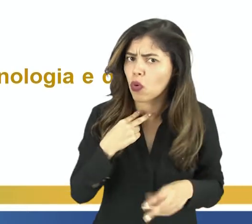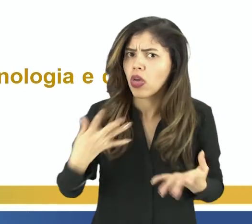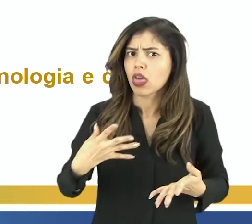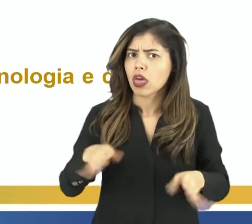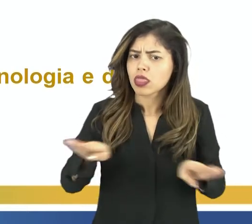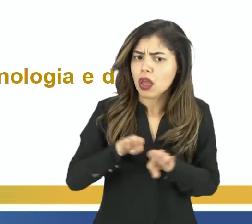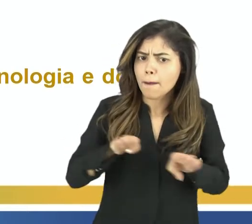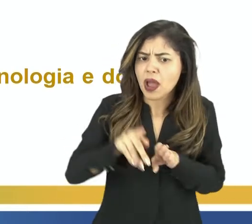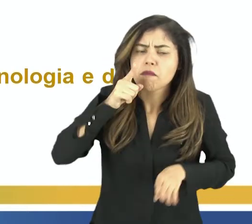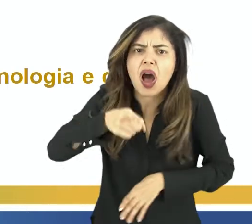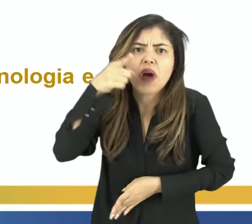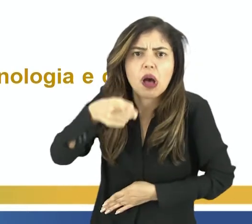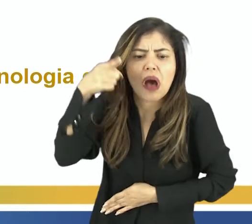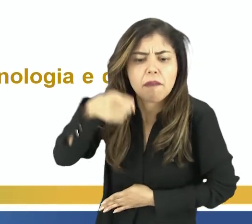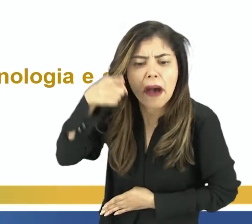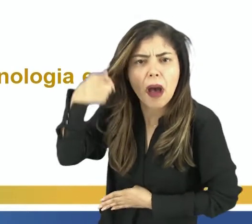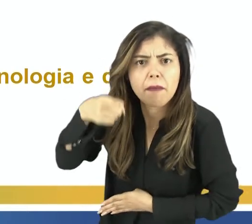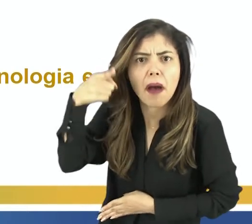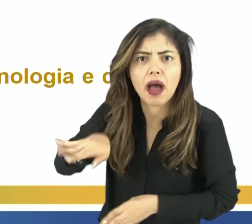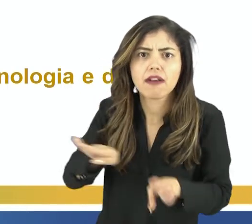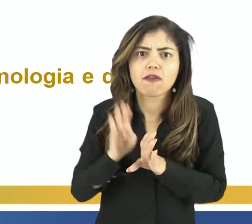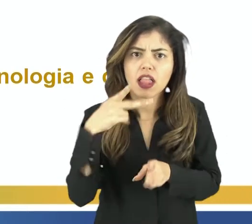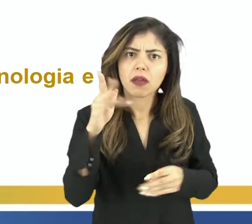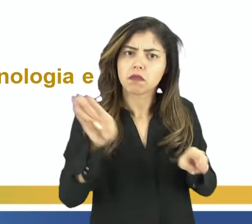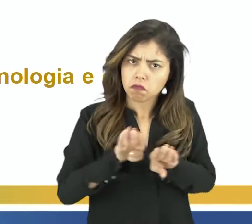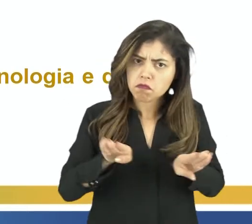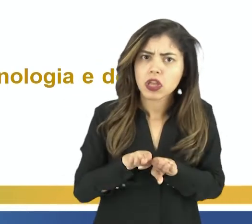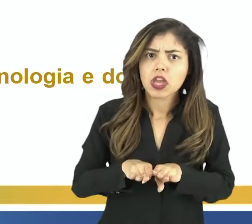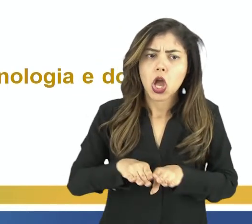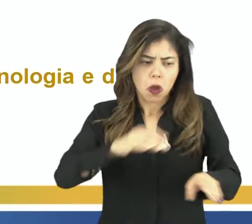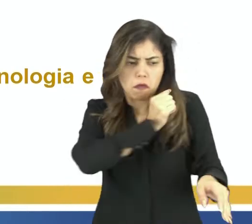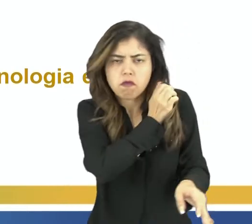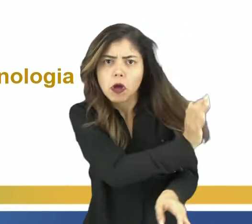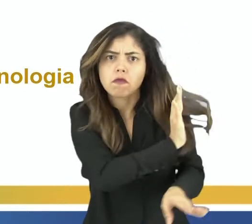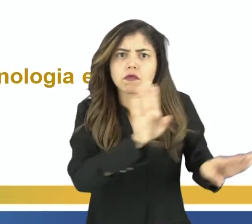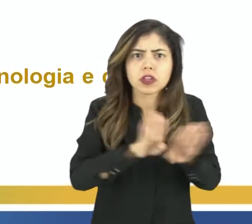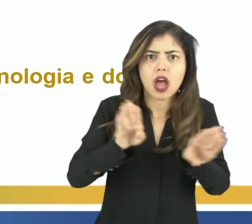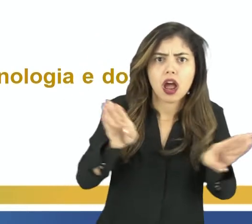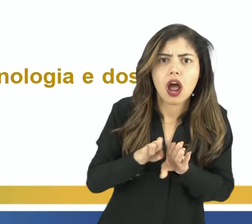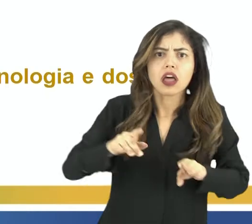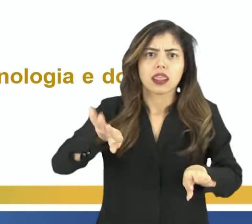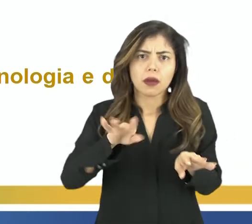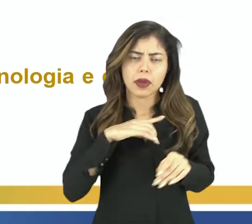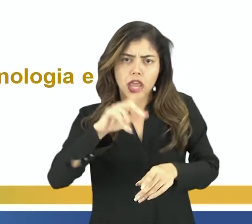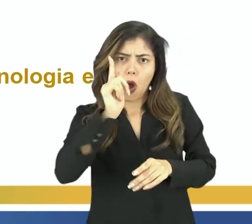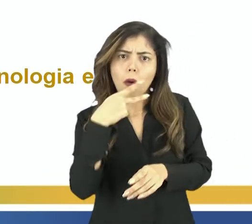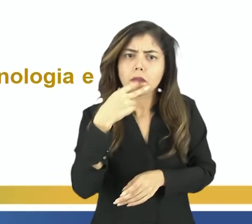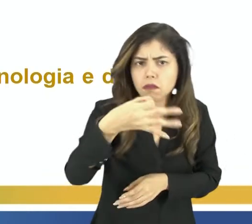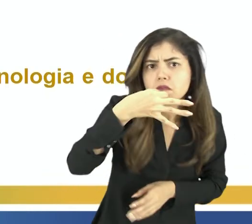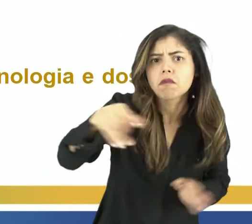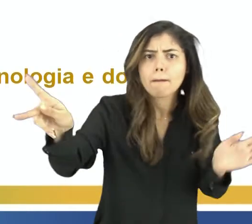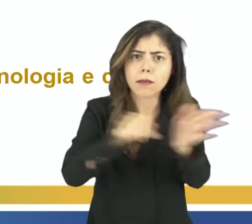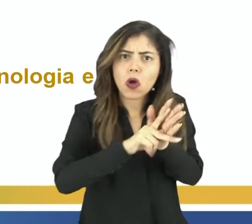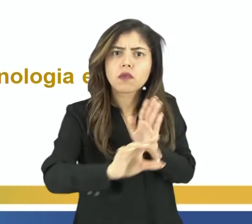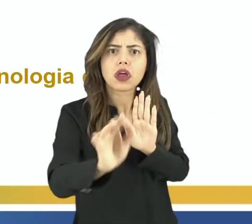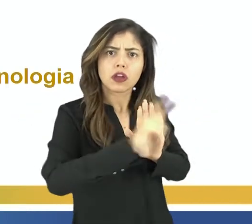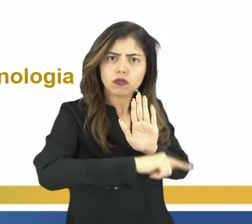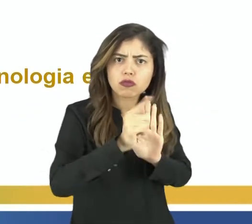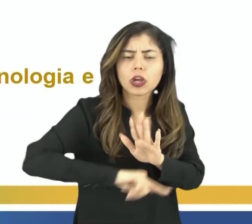agredir moralmente ninguém, nem pela questão da raça, nem pela questão sexual, nem pela questão da opção de... Eu não